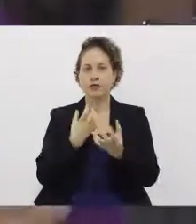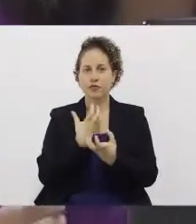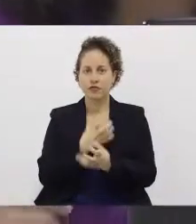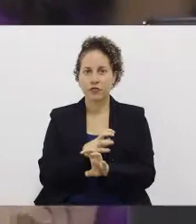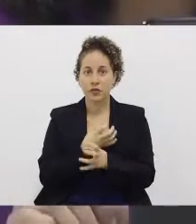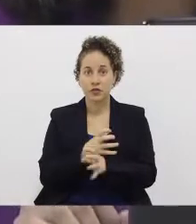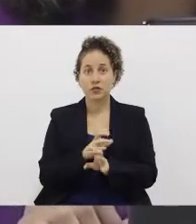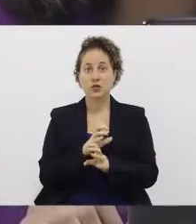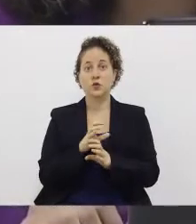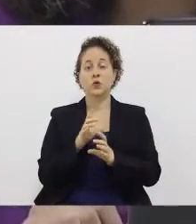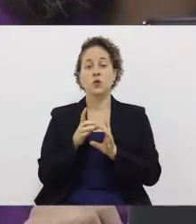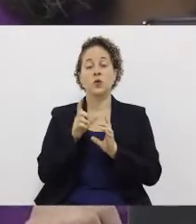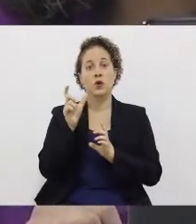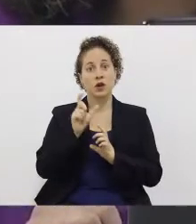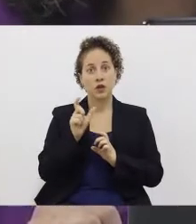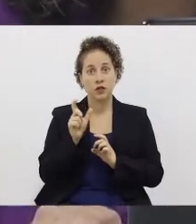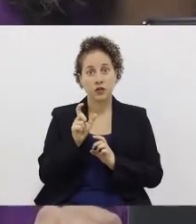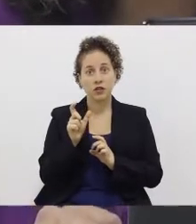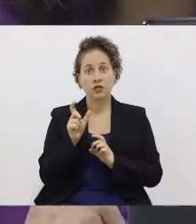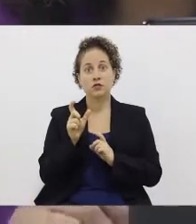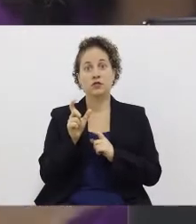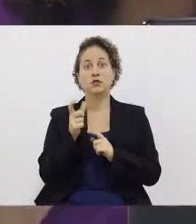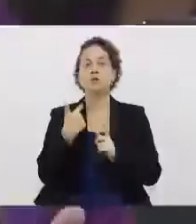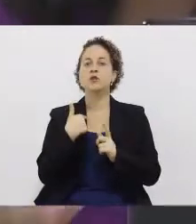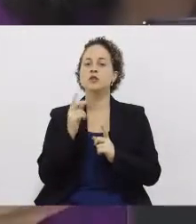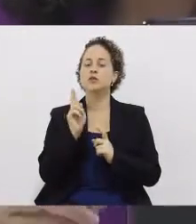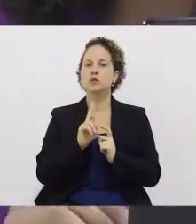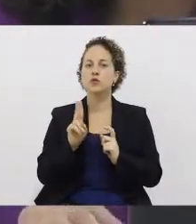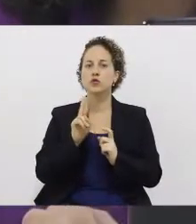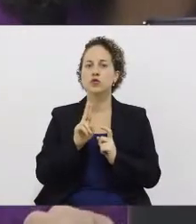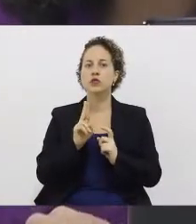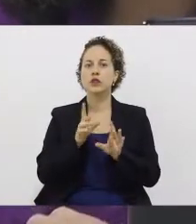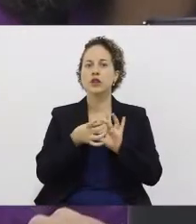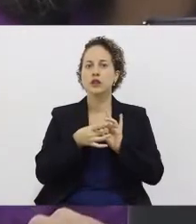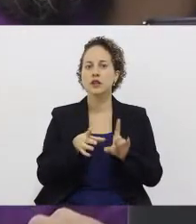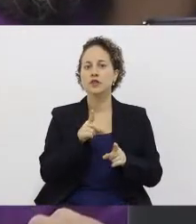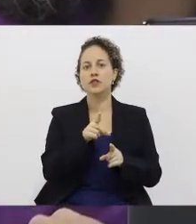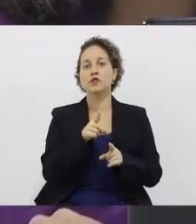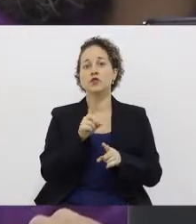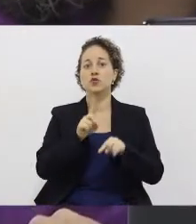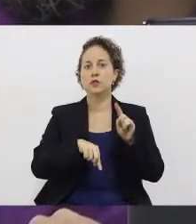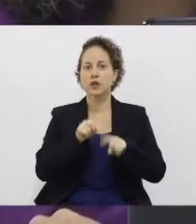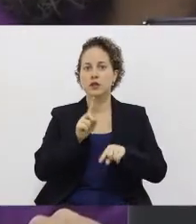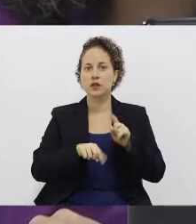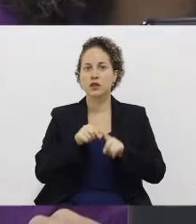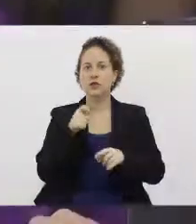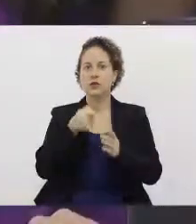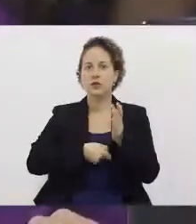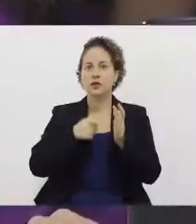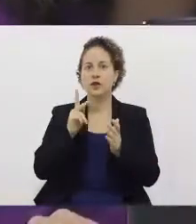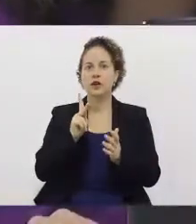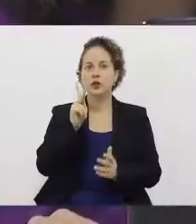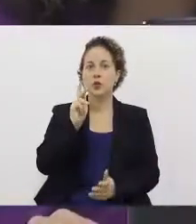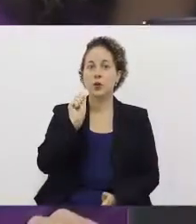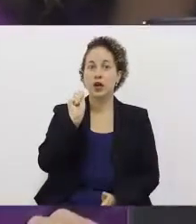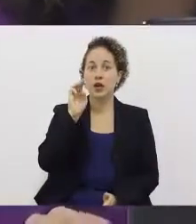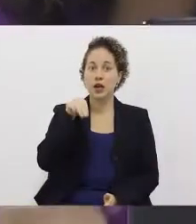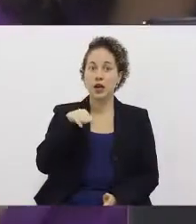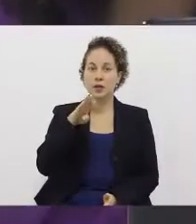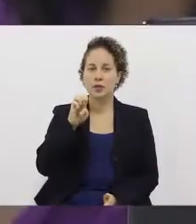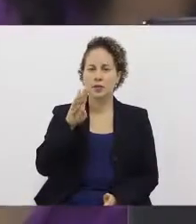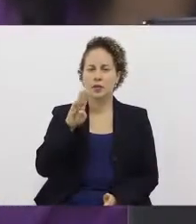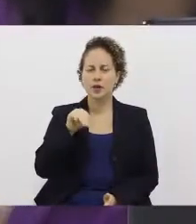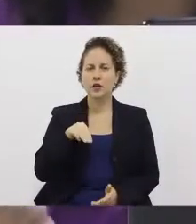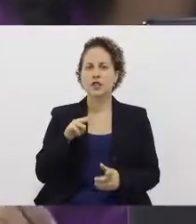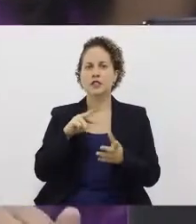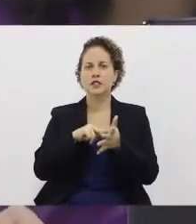Kanban autoriza o trabalhador da estação anterior a produzir a quantidade de bens especificada no Kanban. Na verdade, o Kanban